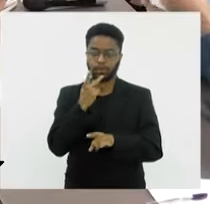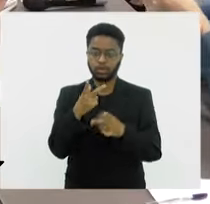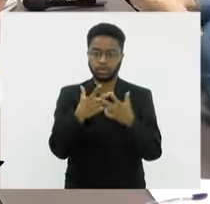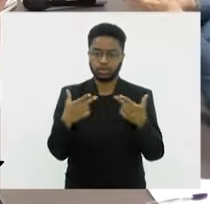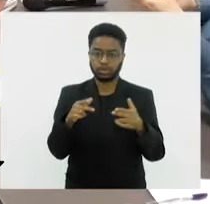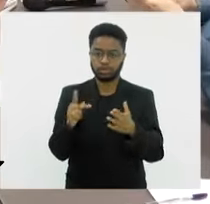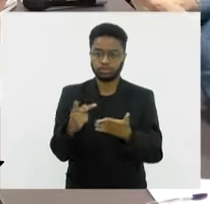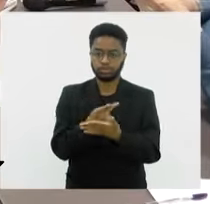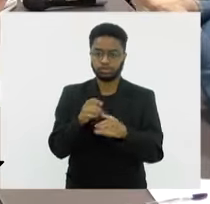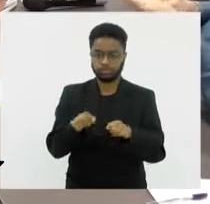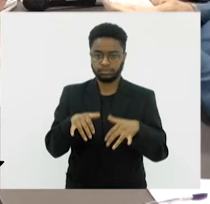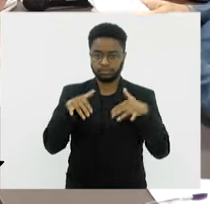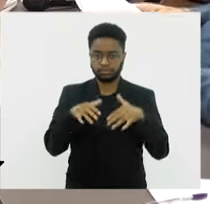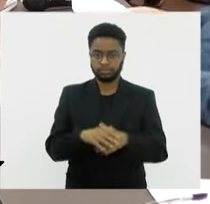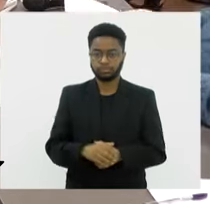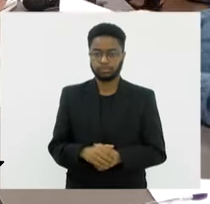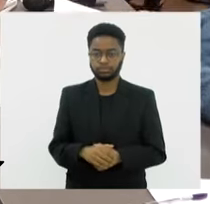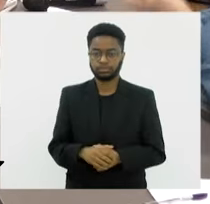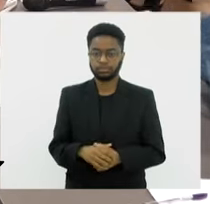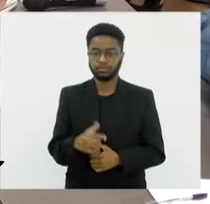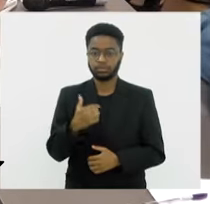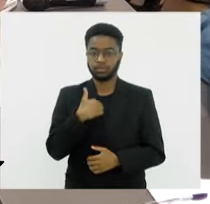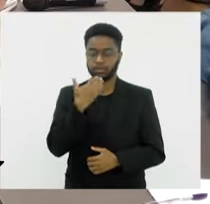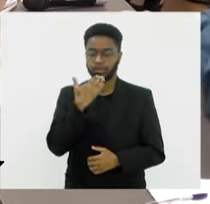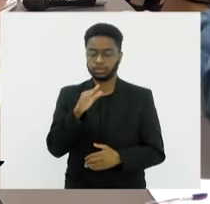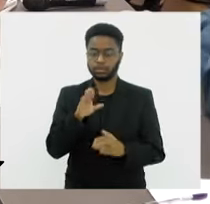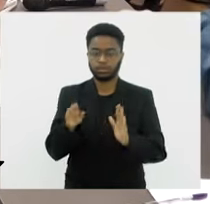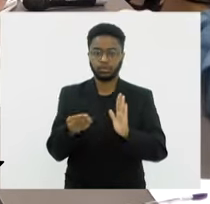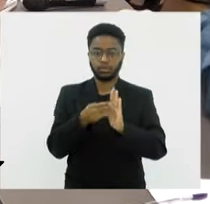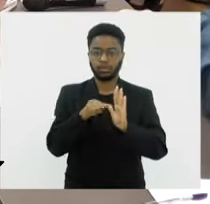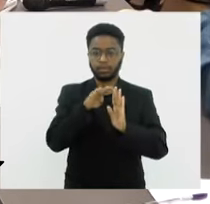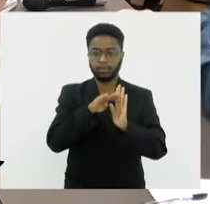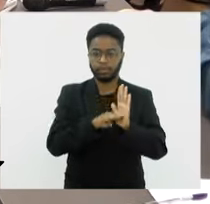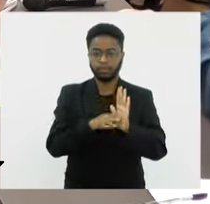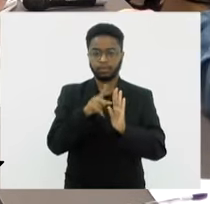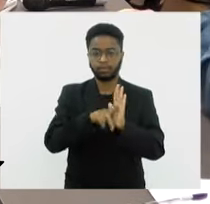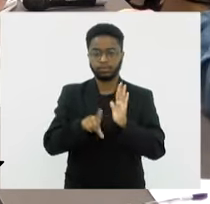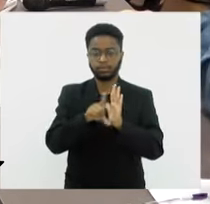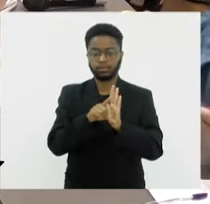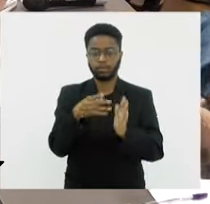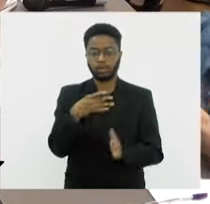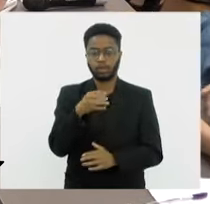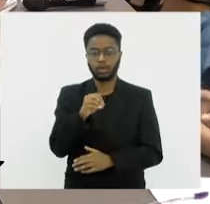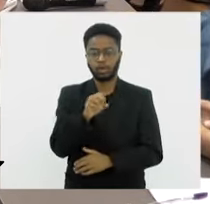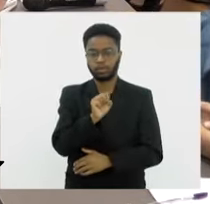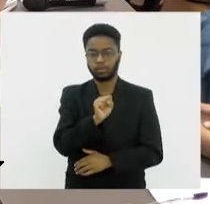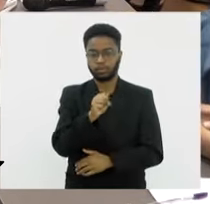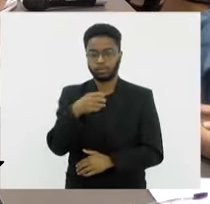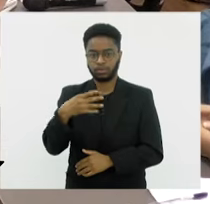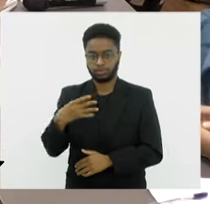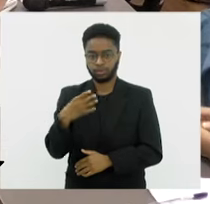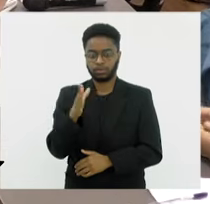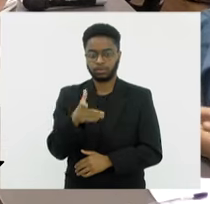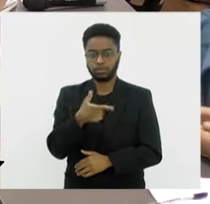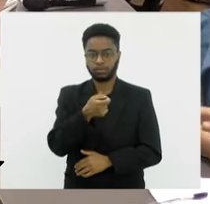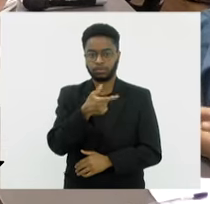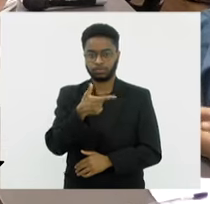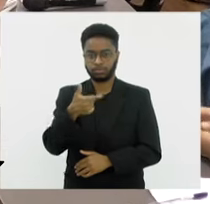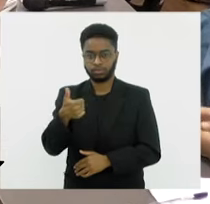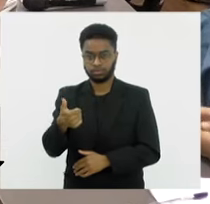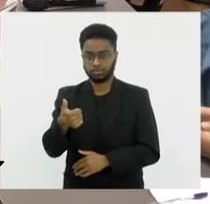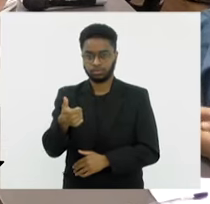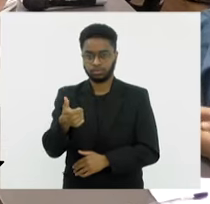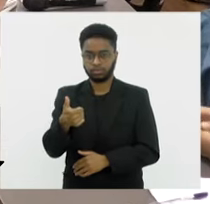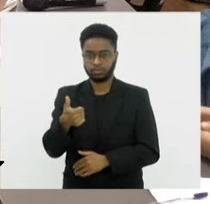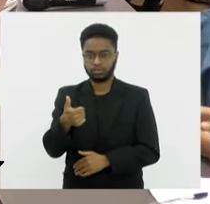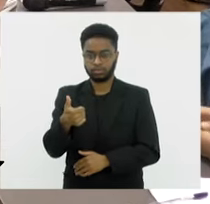plenário. Deputada Célia. É para solicitar a inclusão na pauta do projeto de lei 4084 de 21,